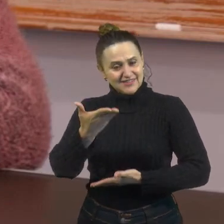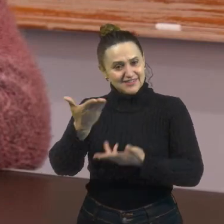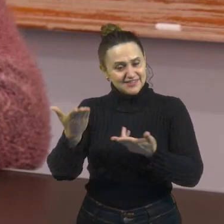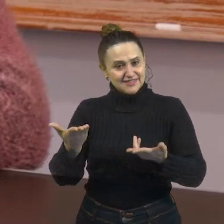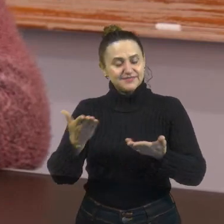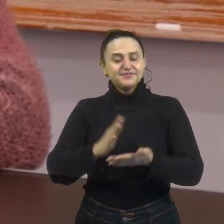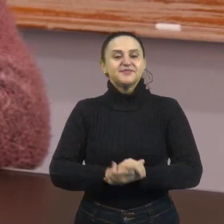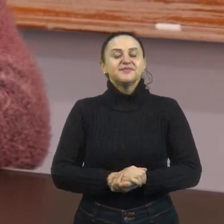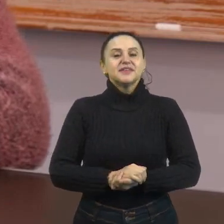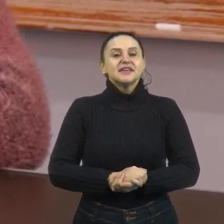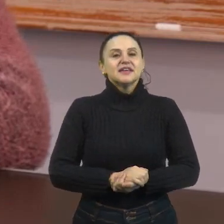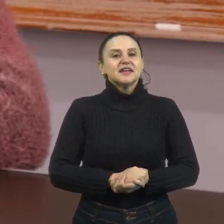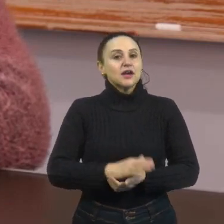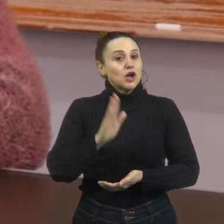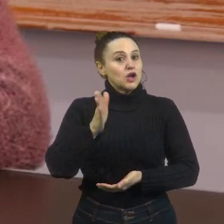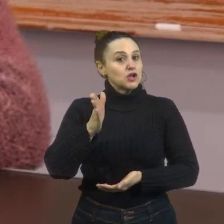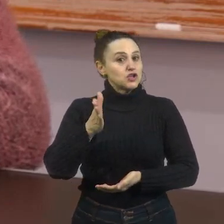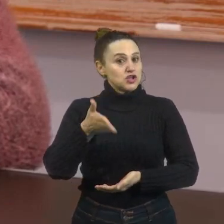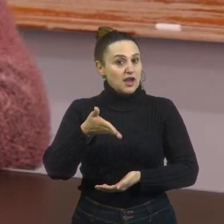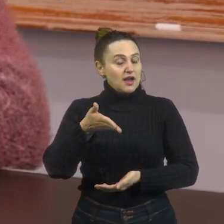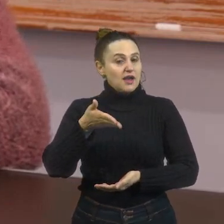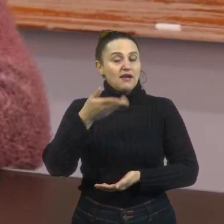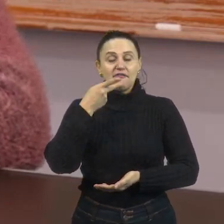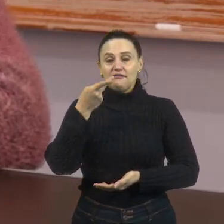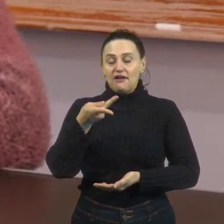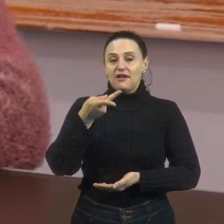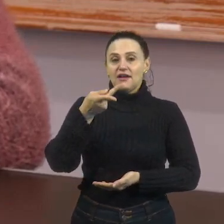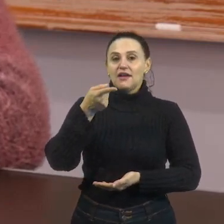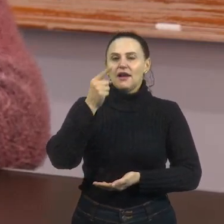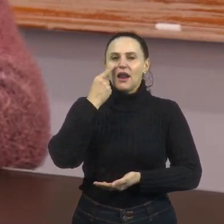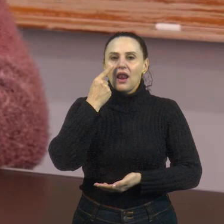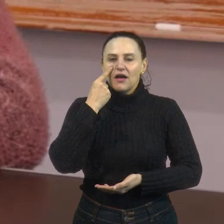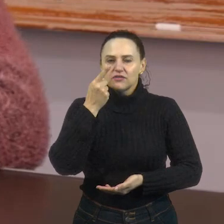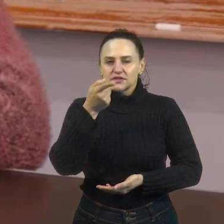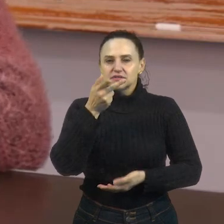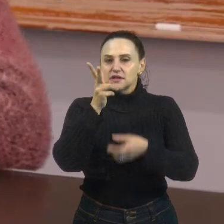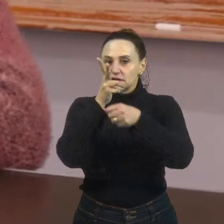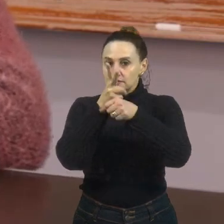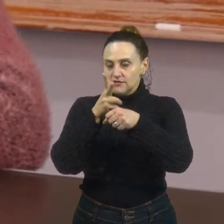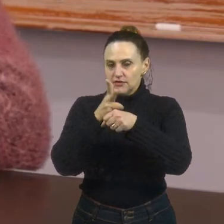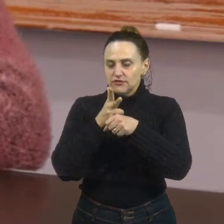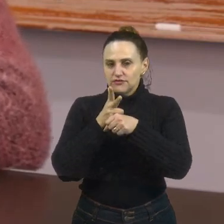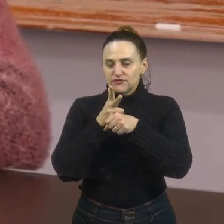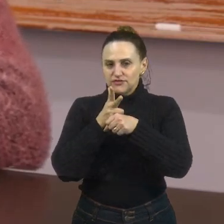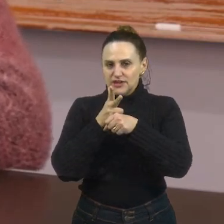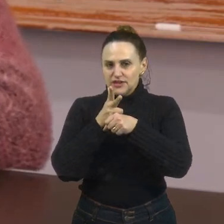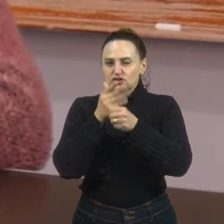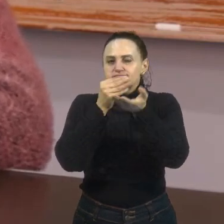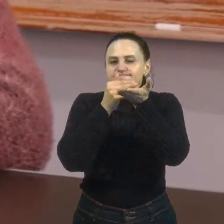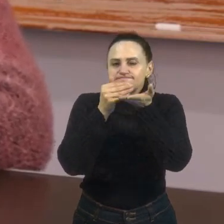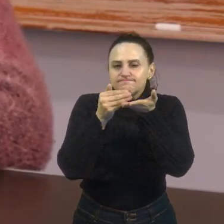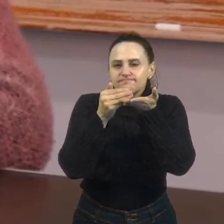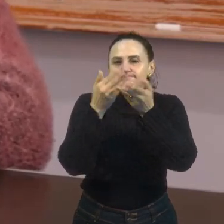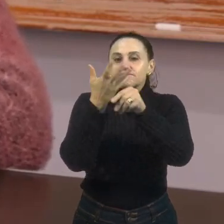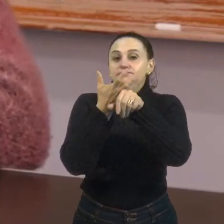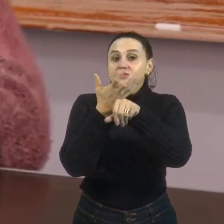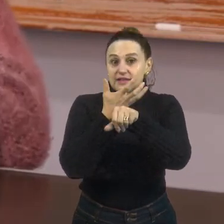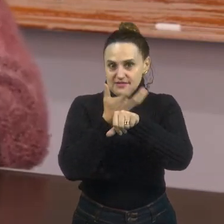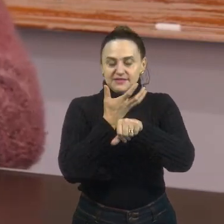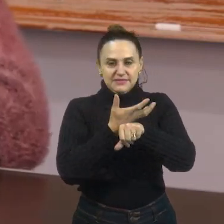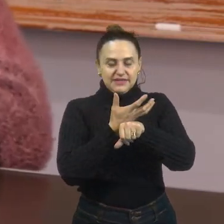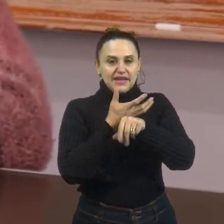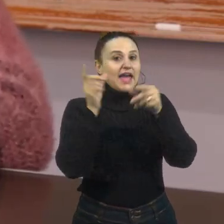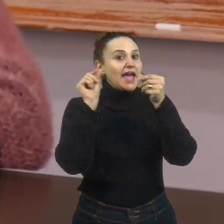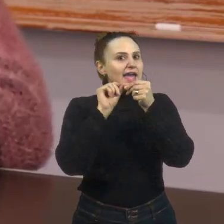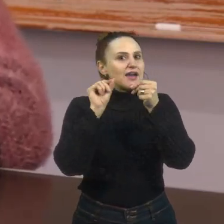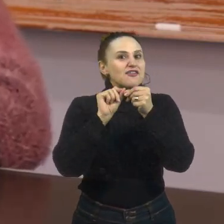Então, eu já falei lá, se vocês não assistiram, vocês vão assistir no vídeo inicial da disciplina que eu